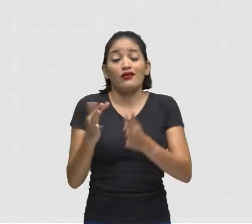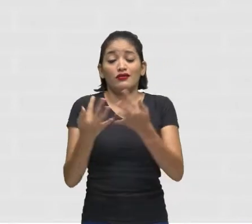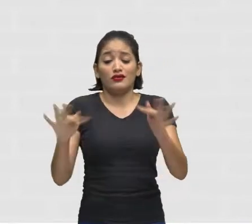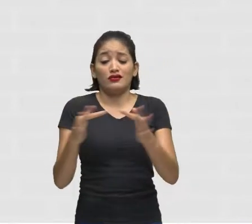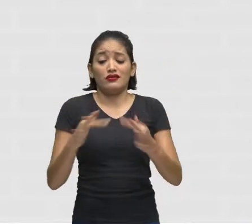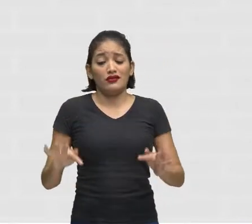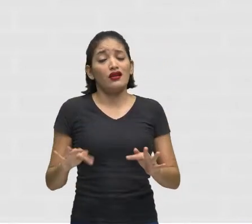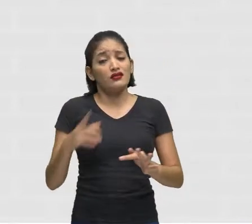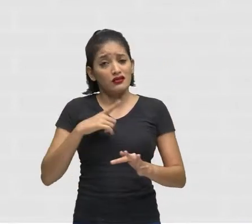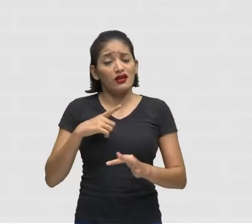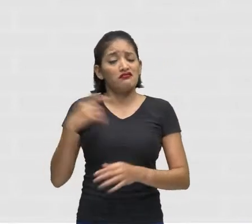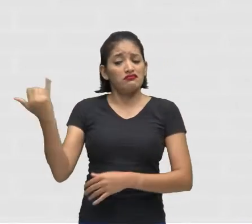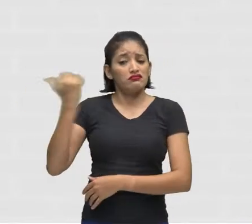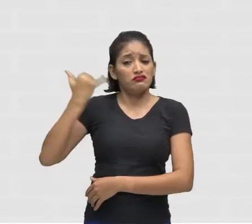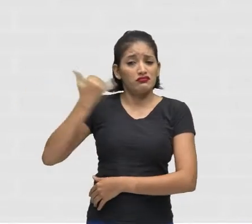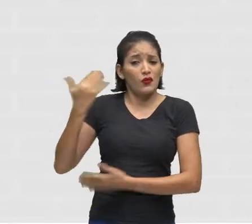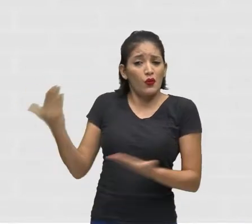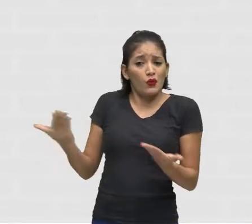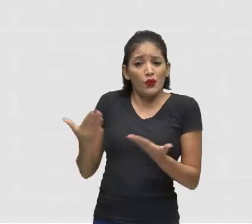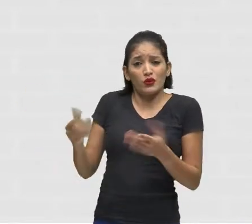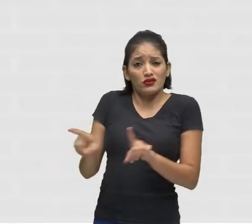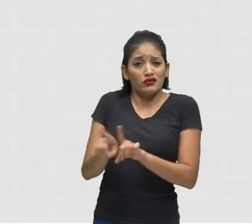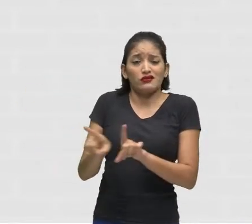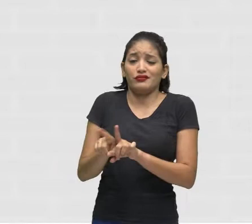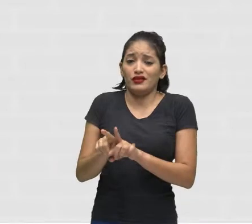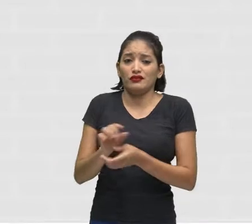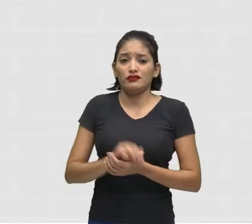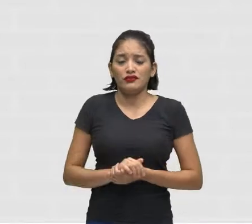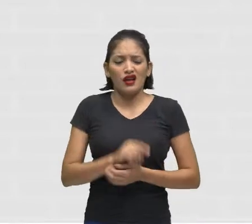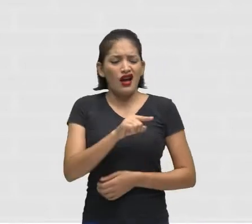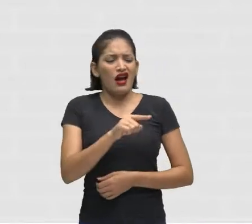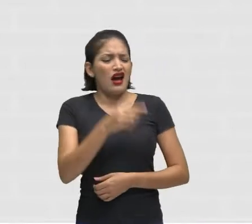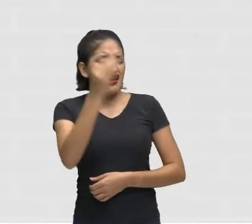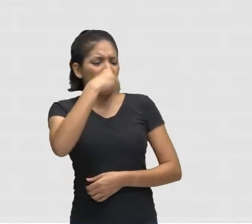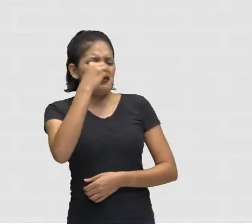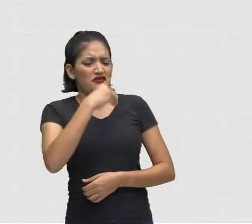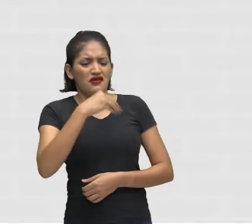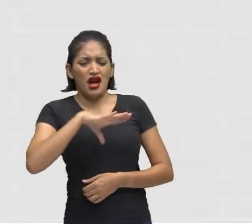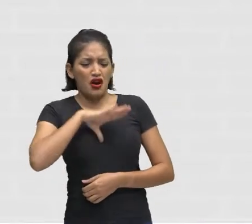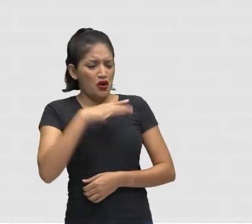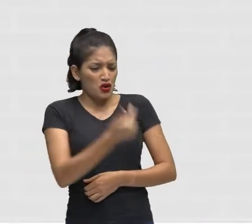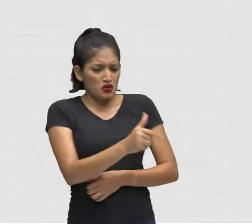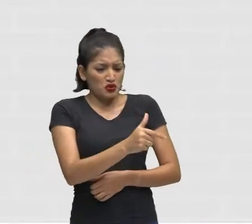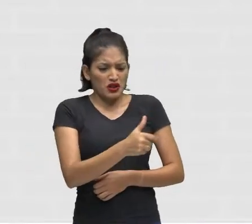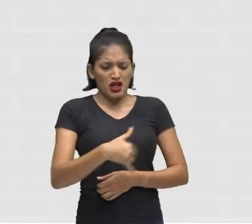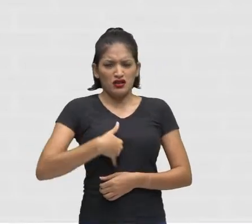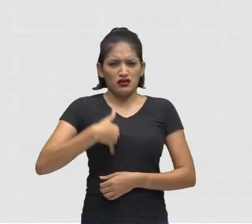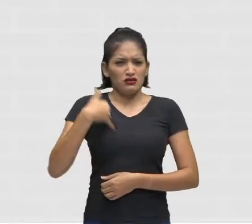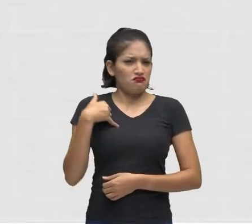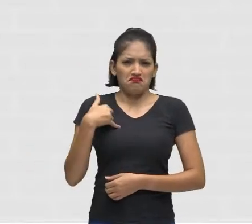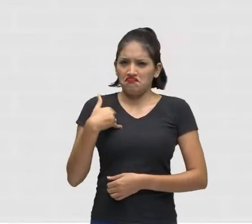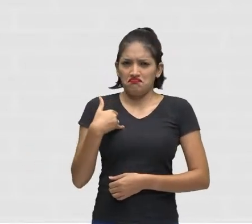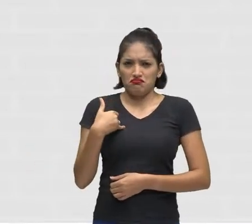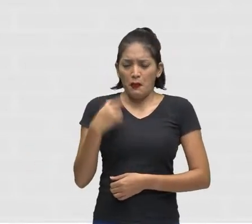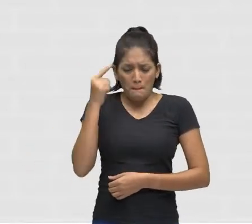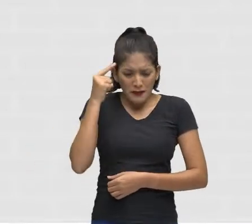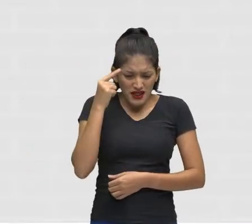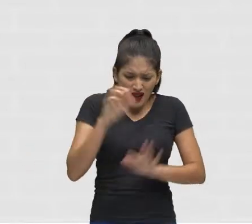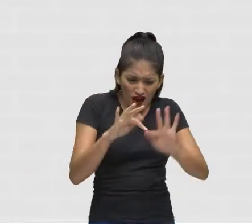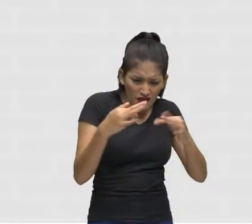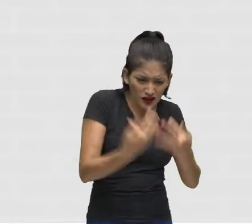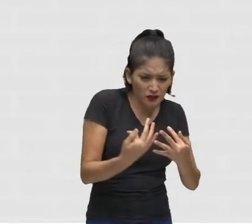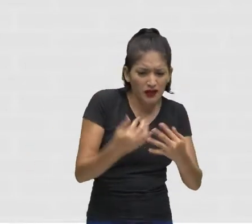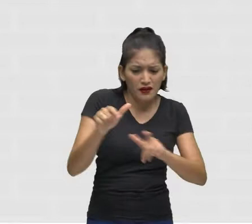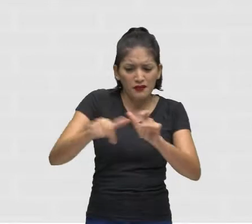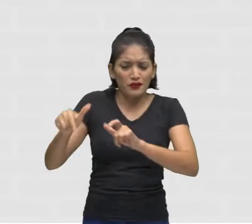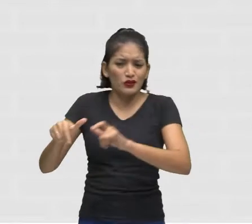hoje, a gente escuta desde sempre, escuta hoje ainda. Ele é muito fraco, é covarde, é egoísta, não pensou na família, não pensou nas pessoas